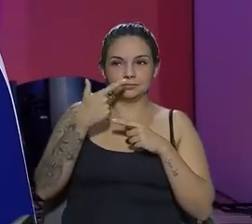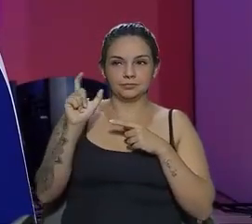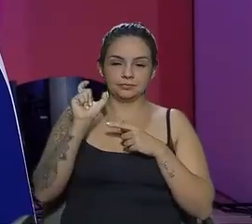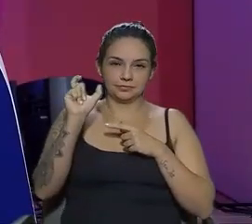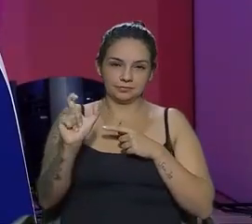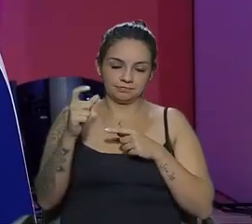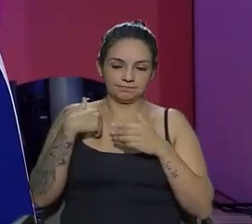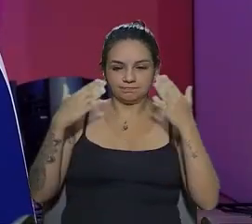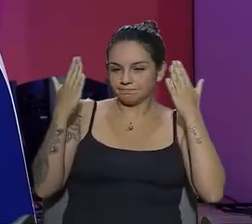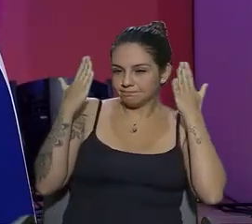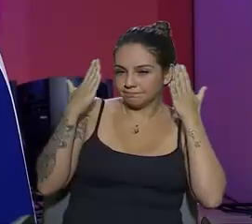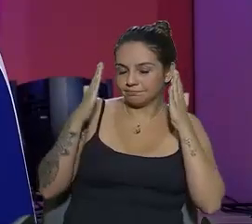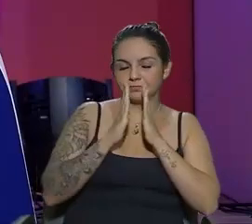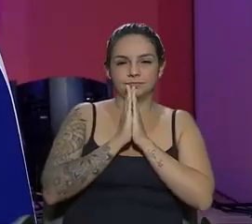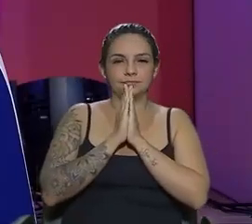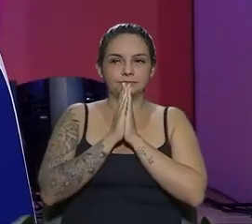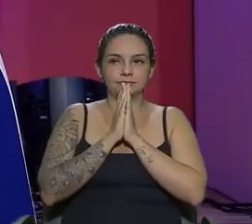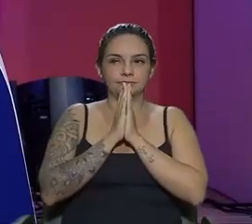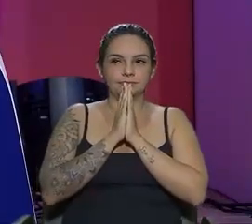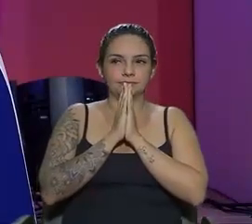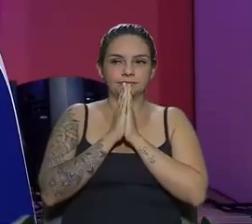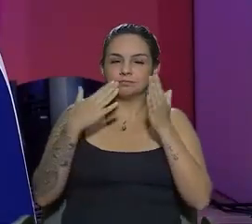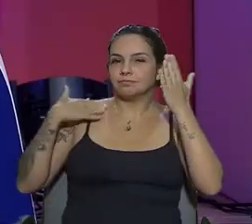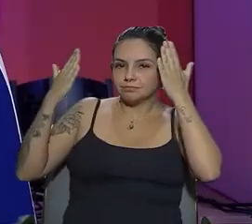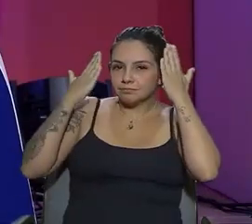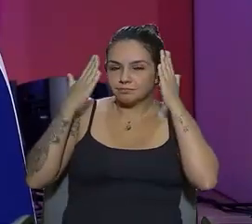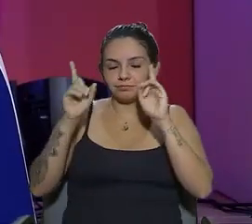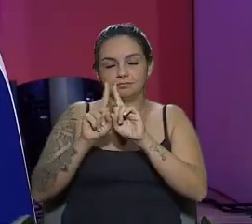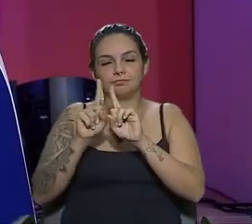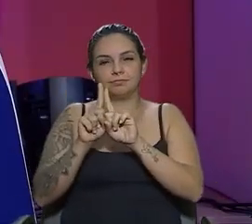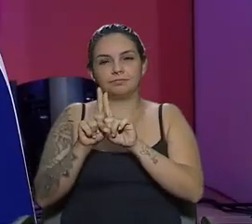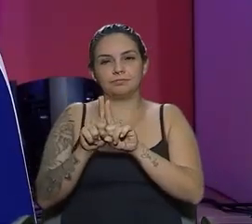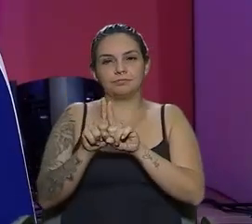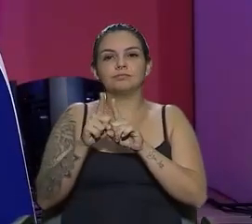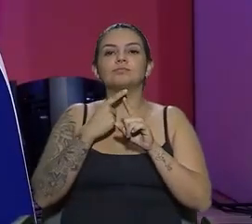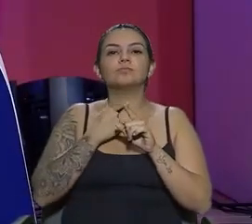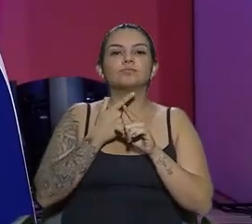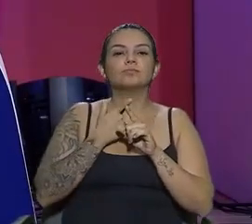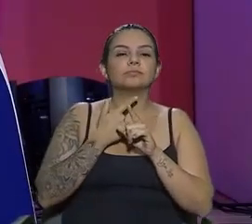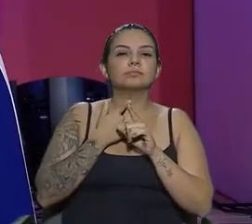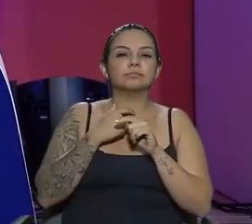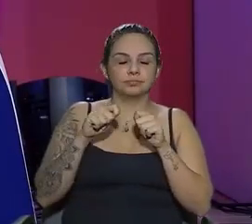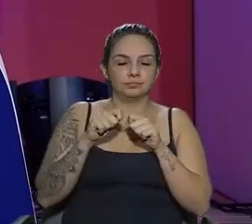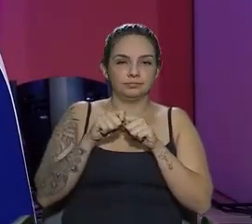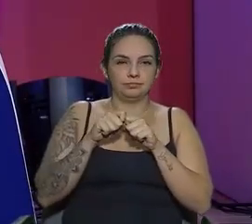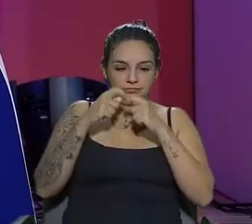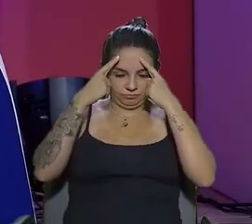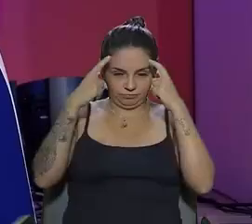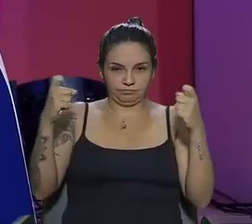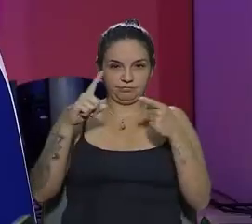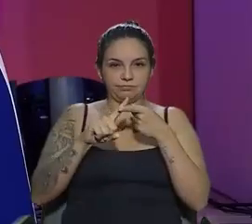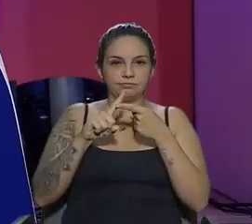outra palavra que eu desconfio, e com essas desconfianças, mas também com o desejo de fazer